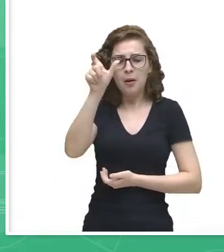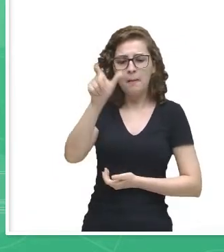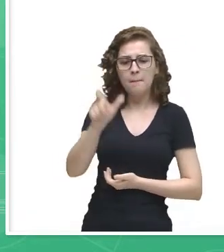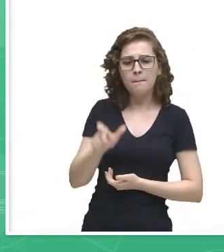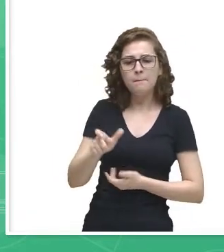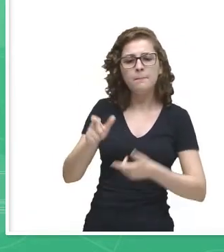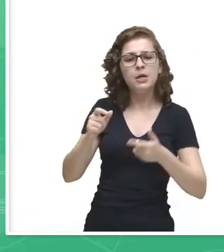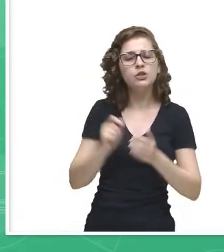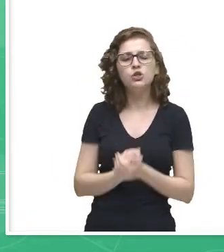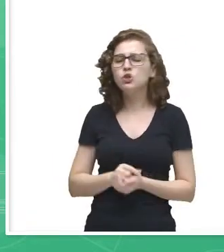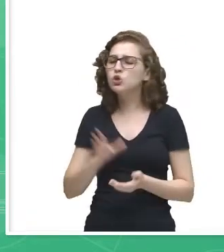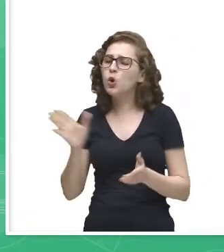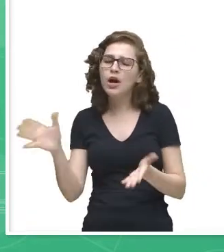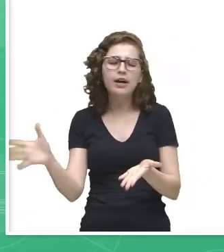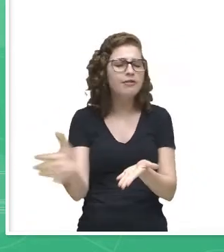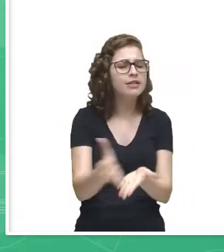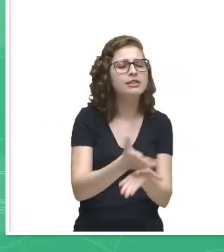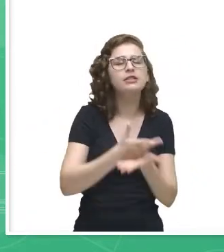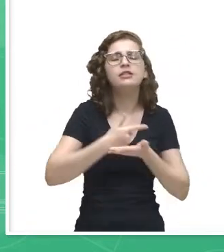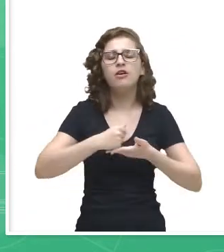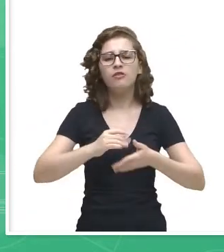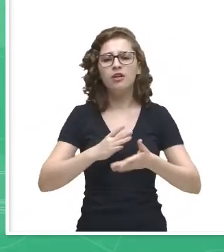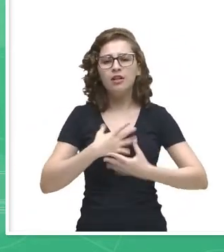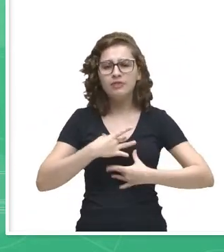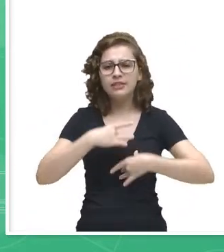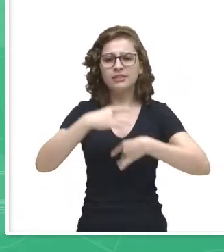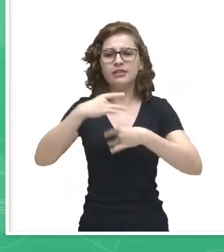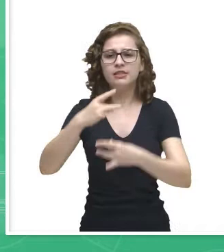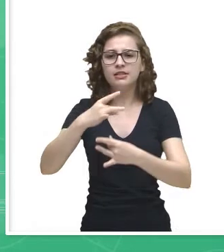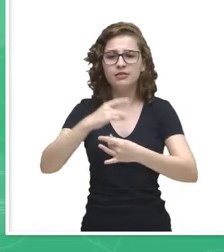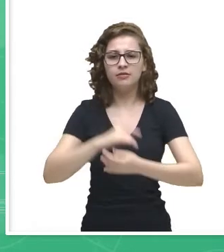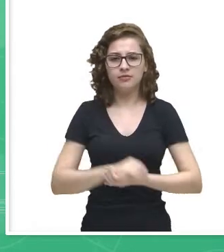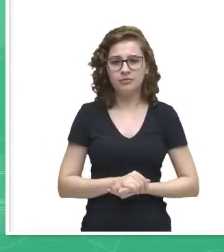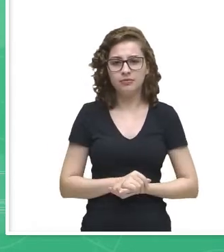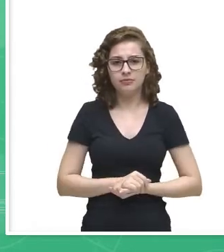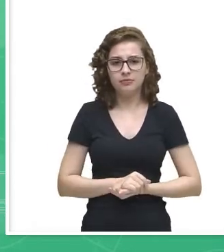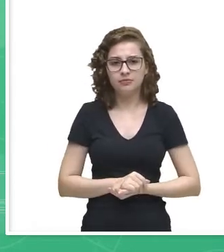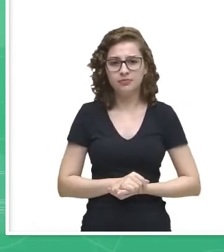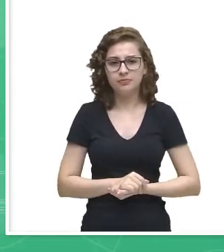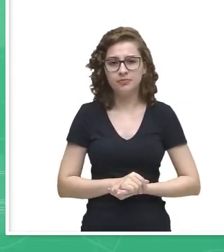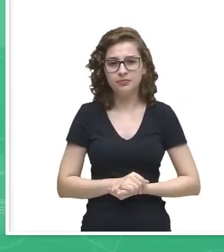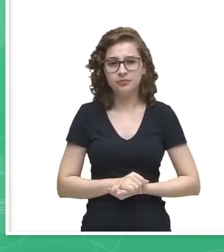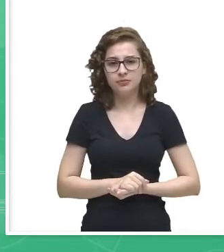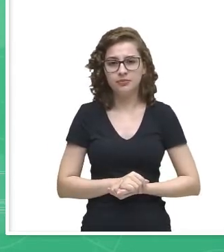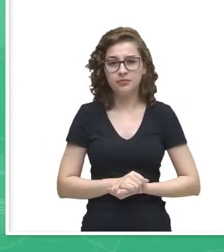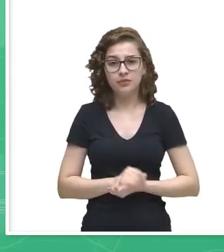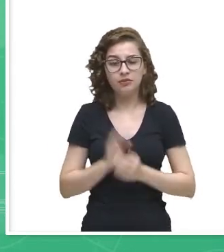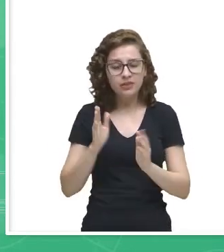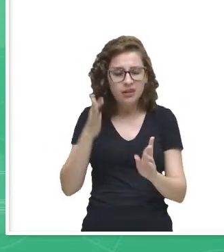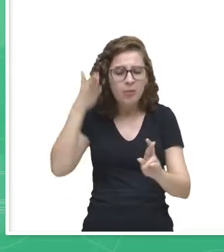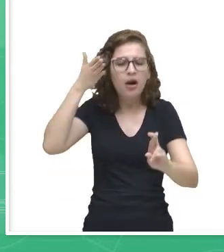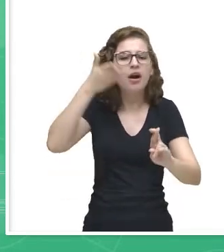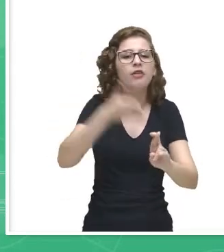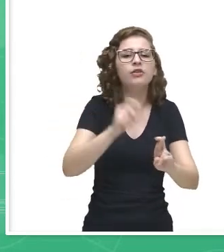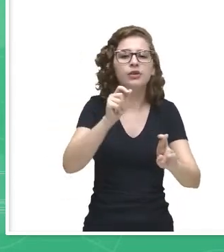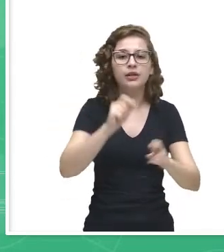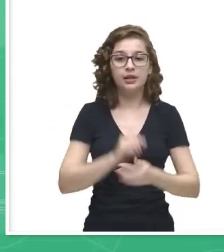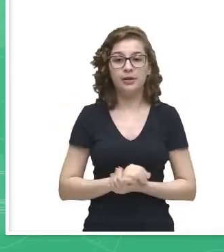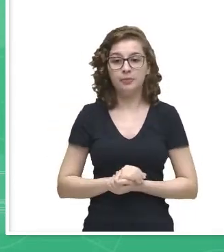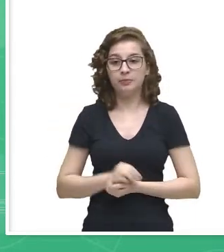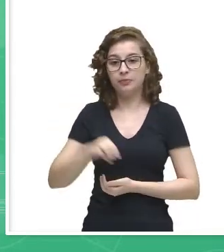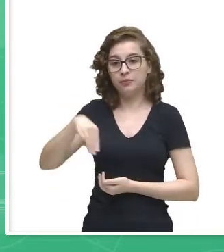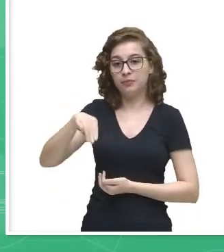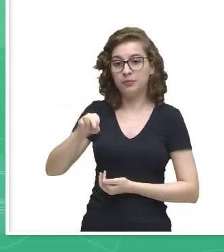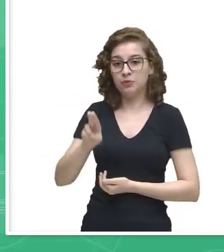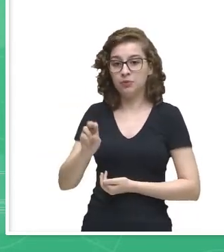Esse líder, e aqui eu vou estar fazendo referência diretas a Benito Mussolini